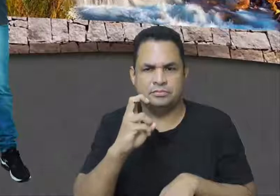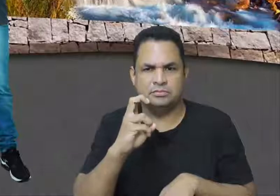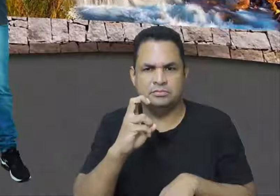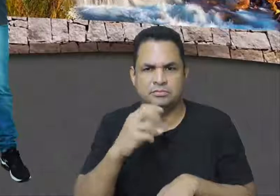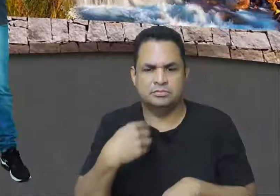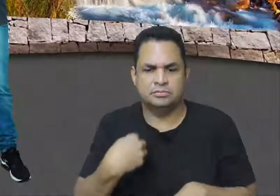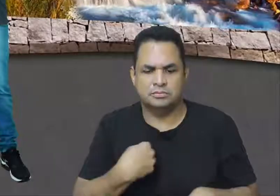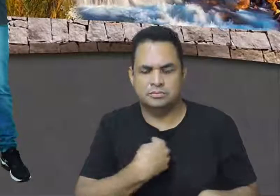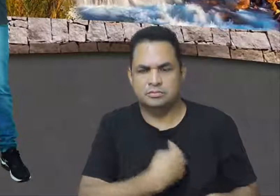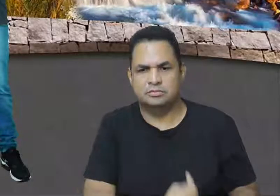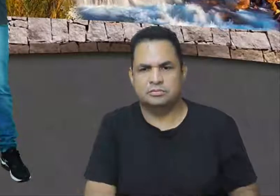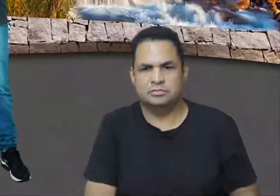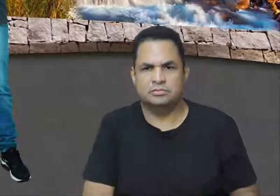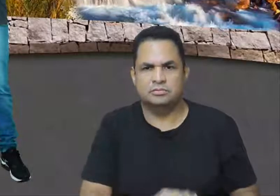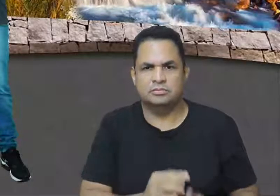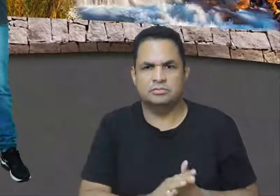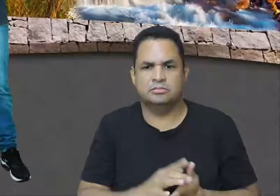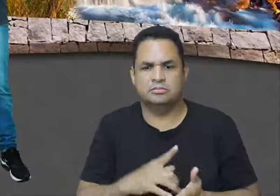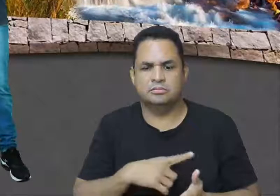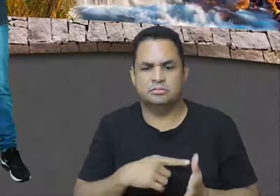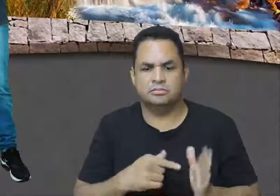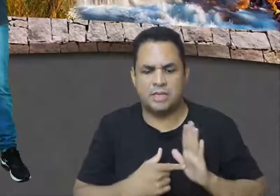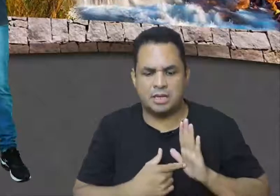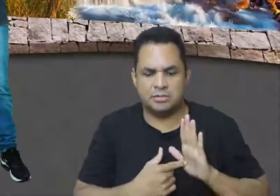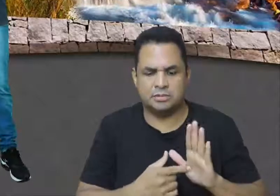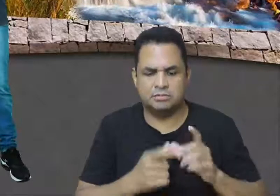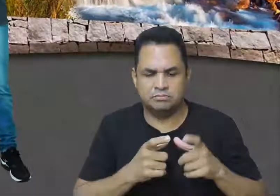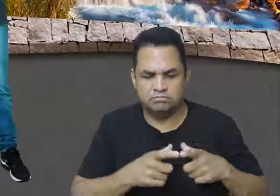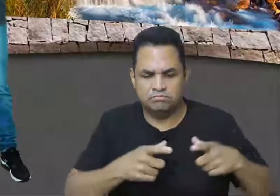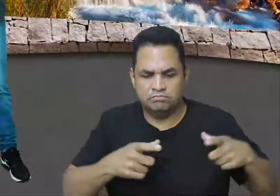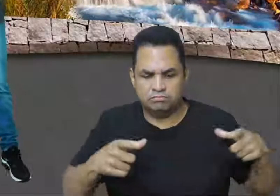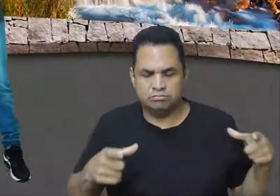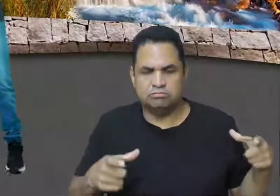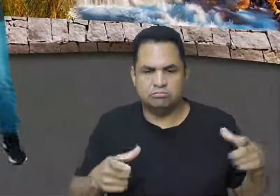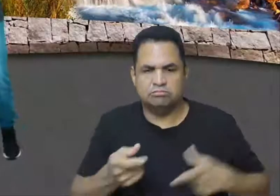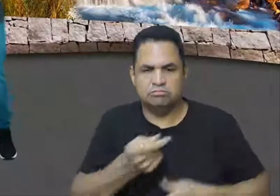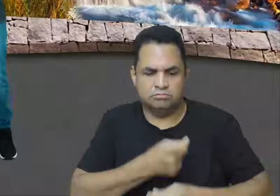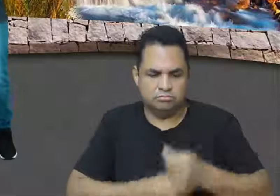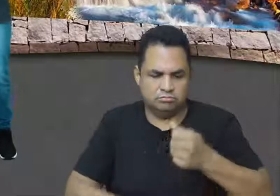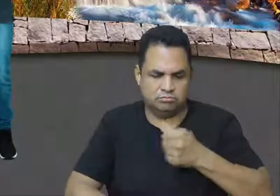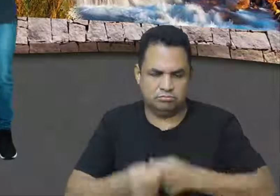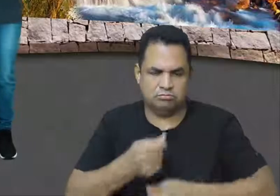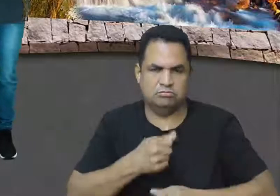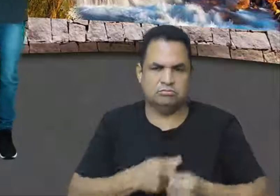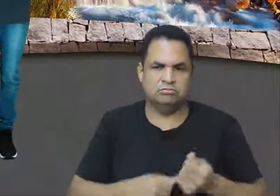a China é o que vem apresentando o maior crescimento econômico.